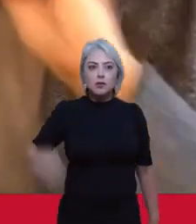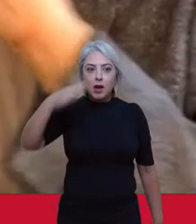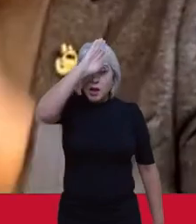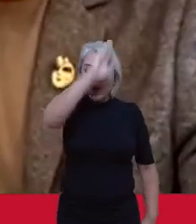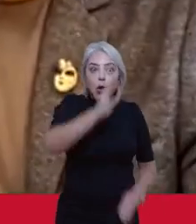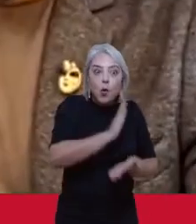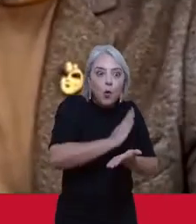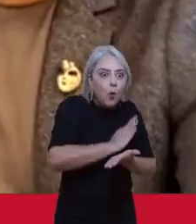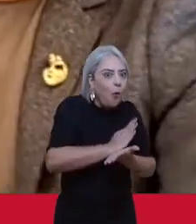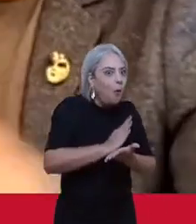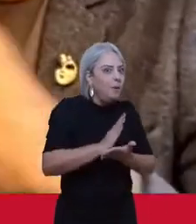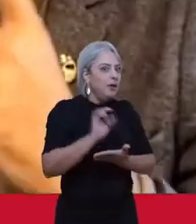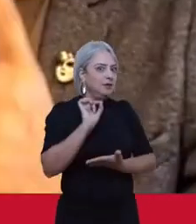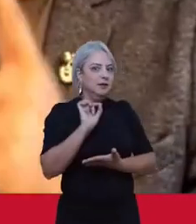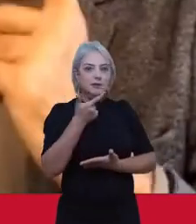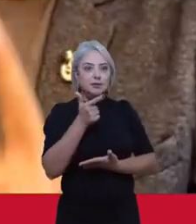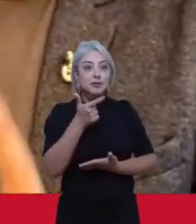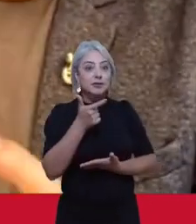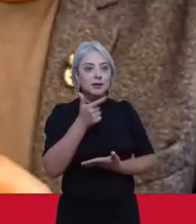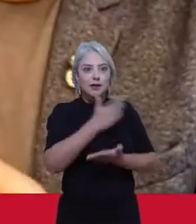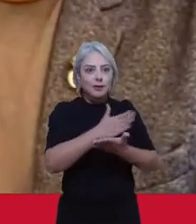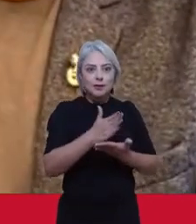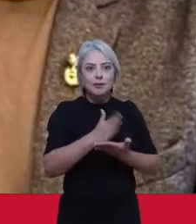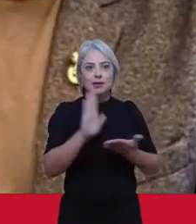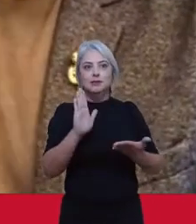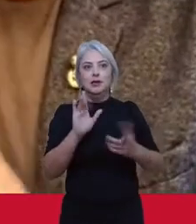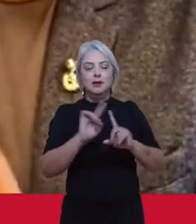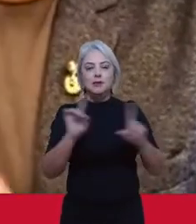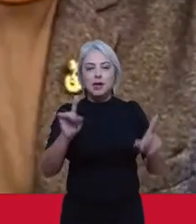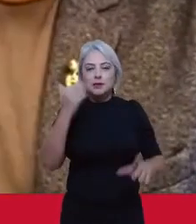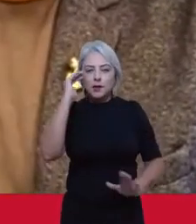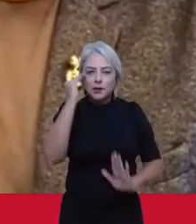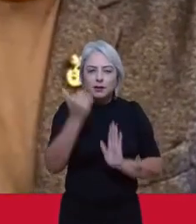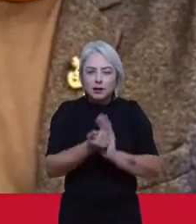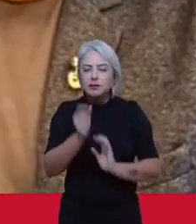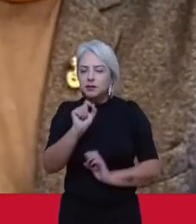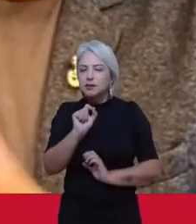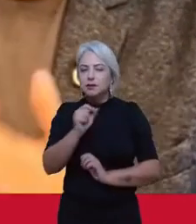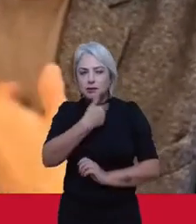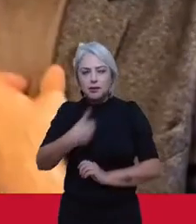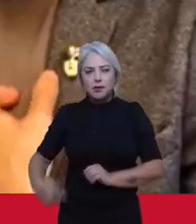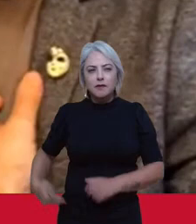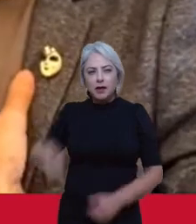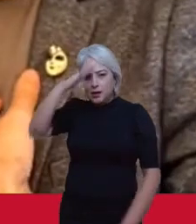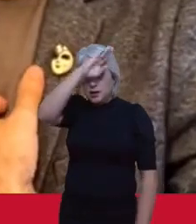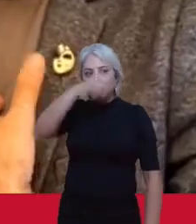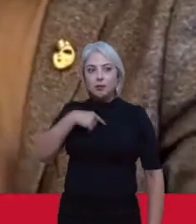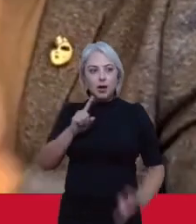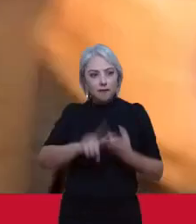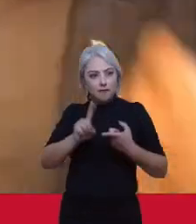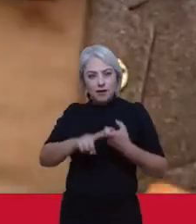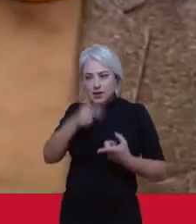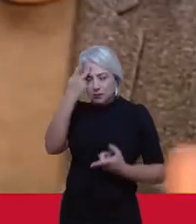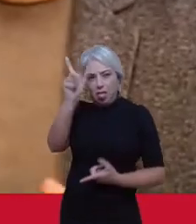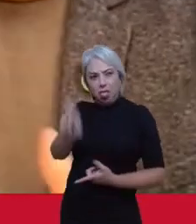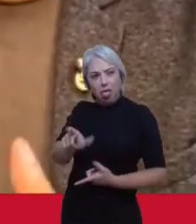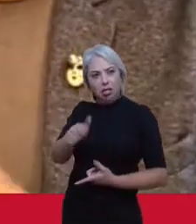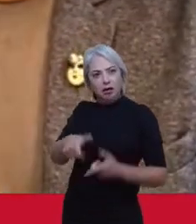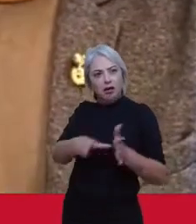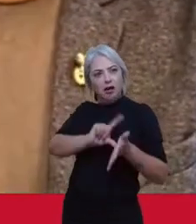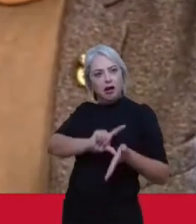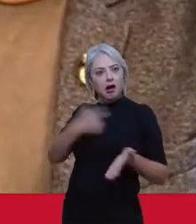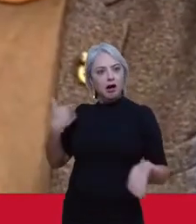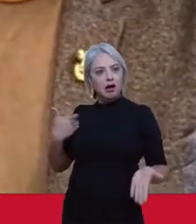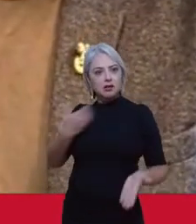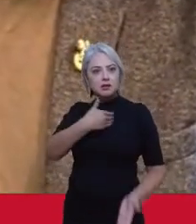estava começando, né? Que não tinha nem estreado, estava começando, mas eu já entendia o que seria aquele governo, porque eu era vítima dessa gente antes dela